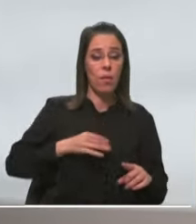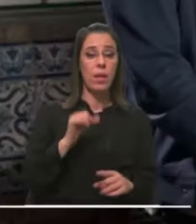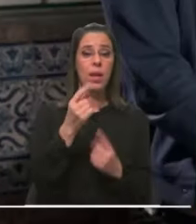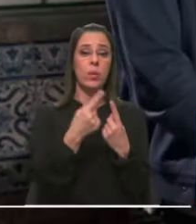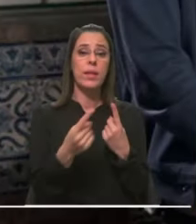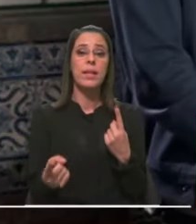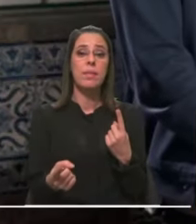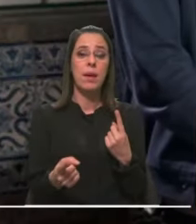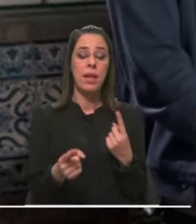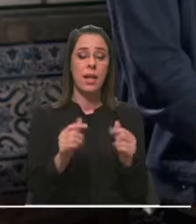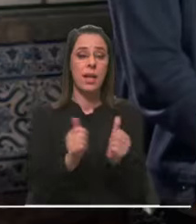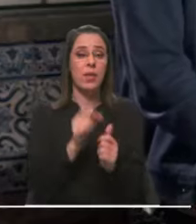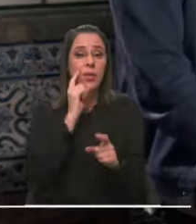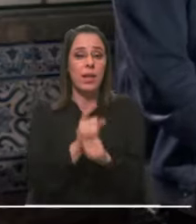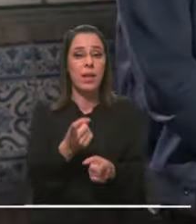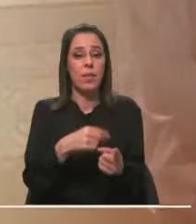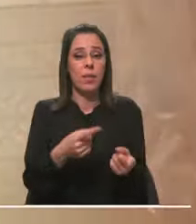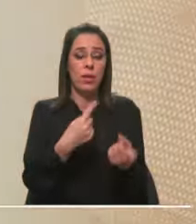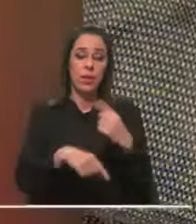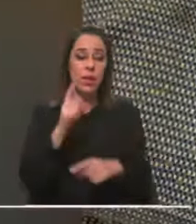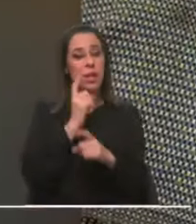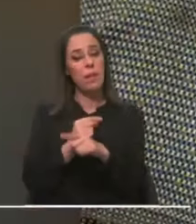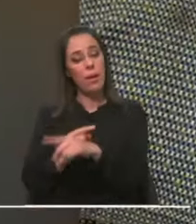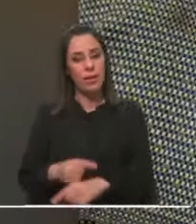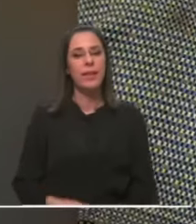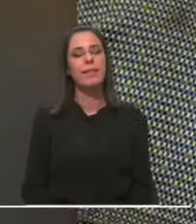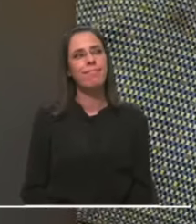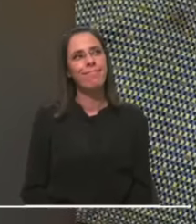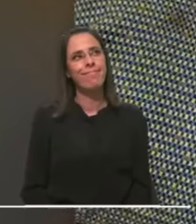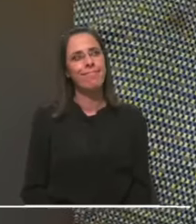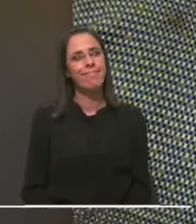semana em que não as tinhas, porque depois tinhas que tomar conta delas.